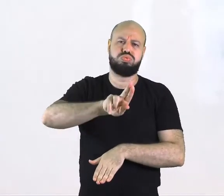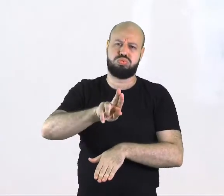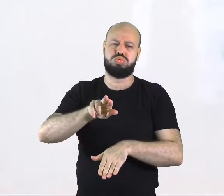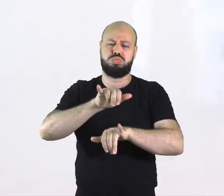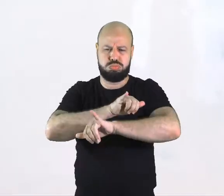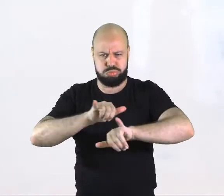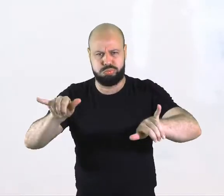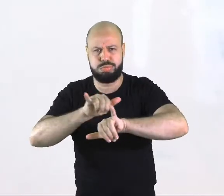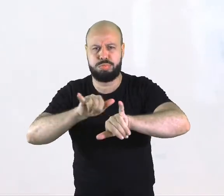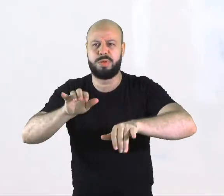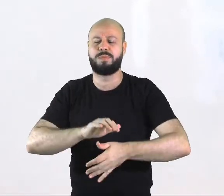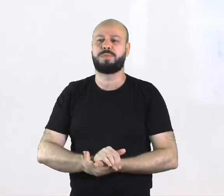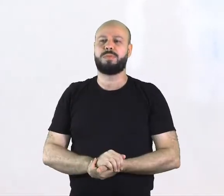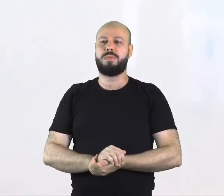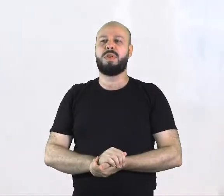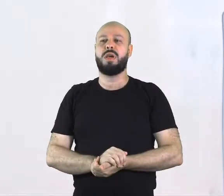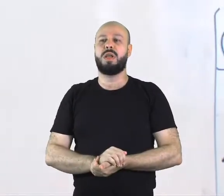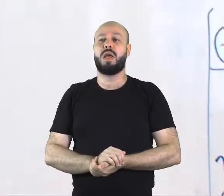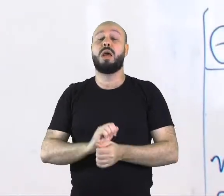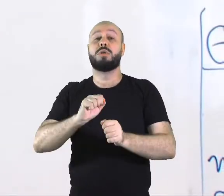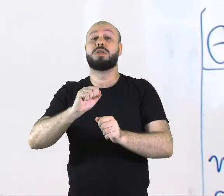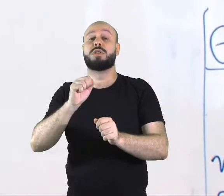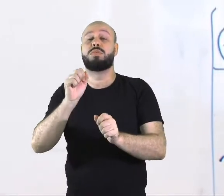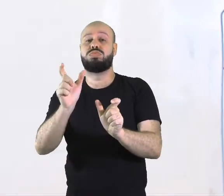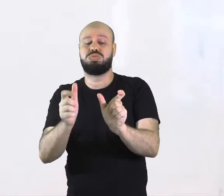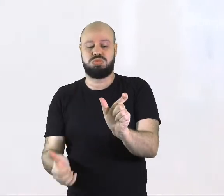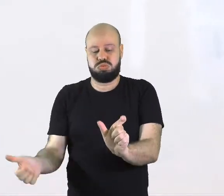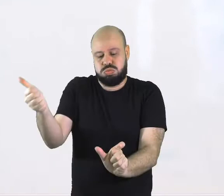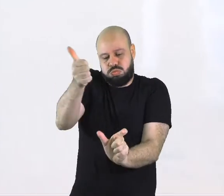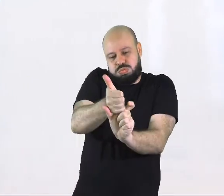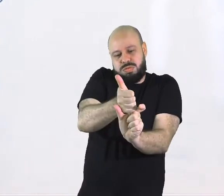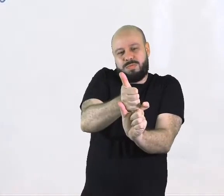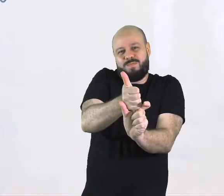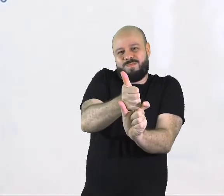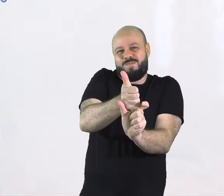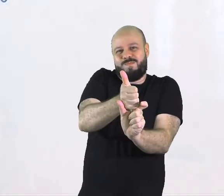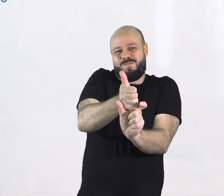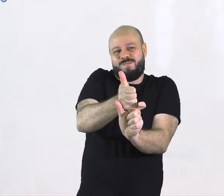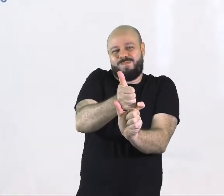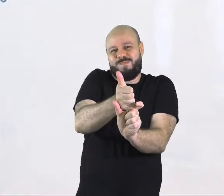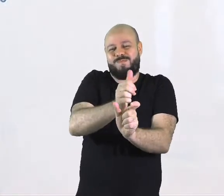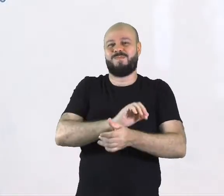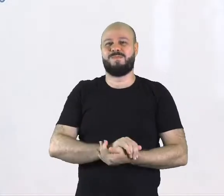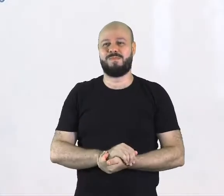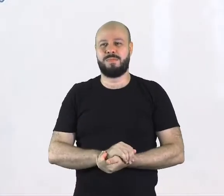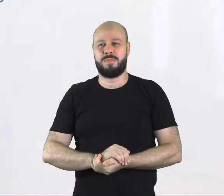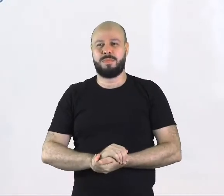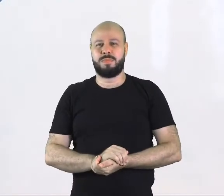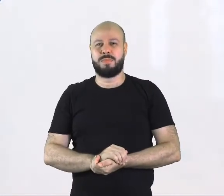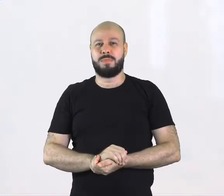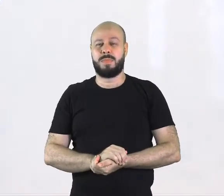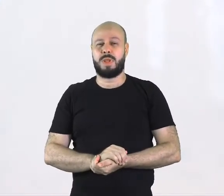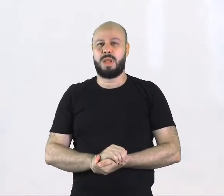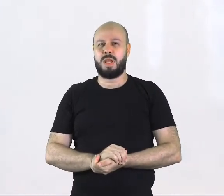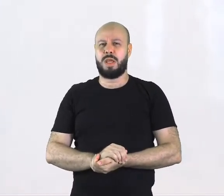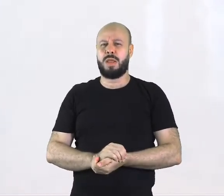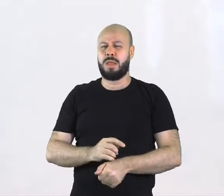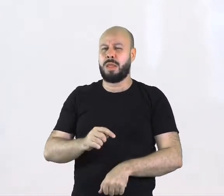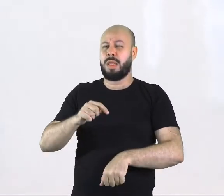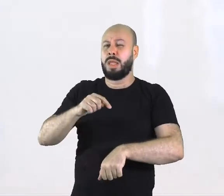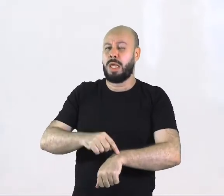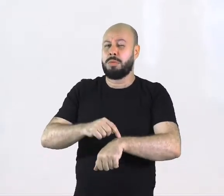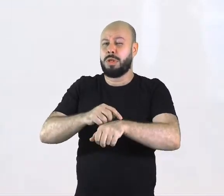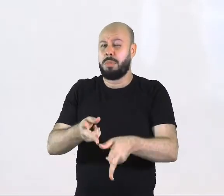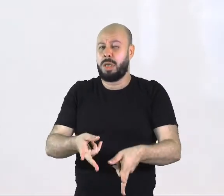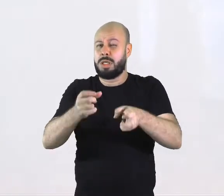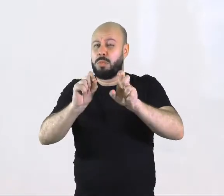publicidade. Nós temos substituição de uma palavra por outra. Nessa substituição, eu vou observar que